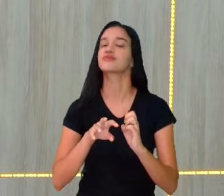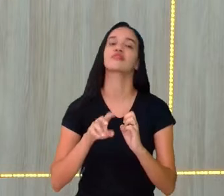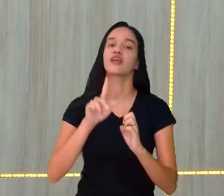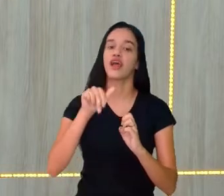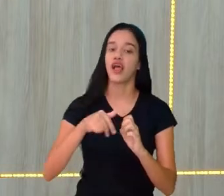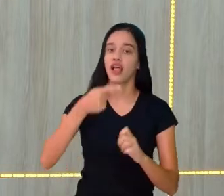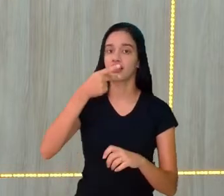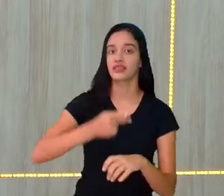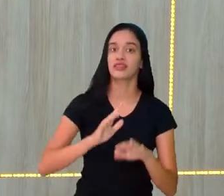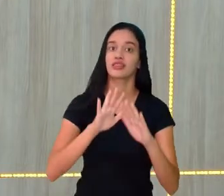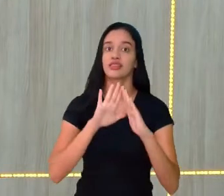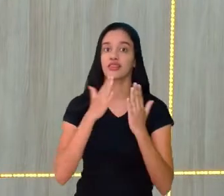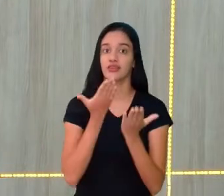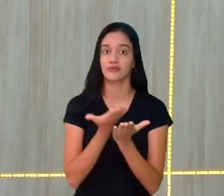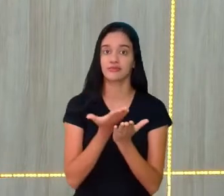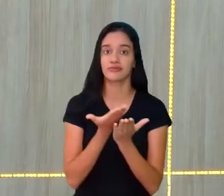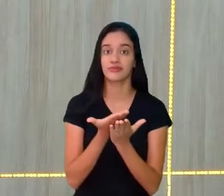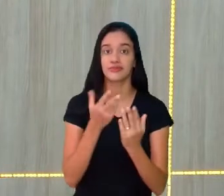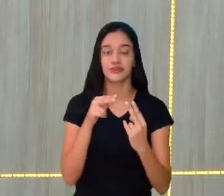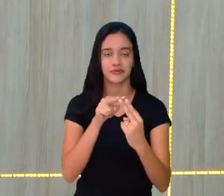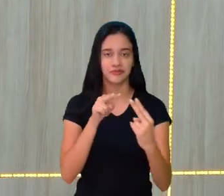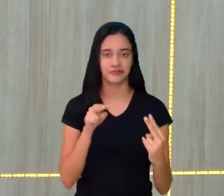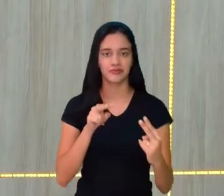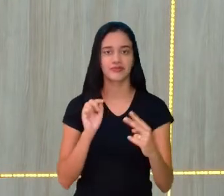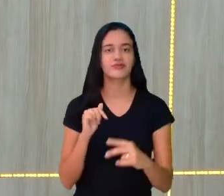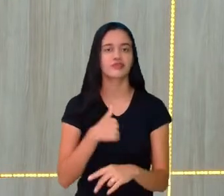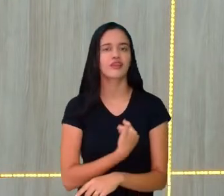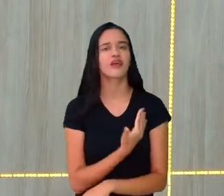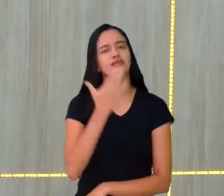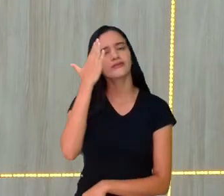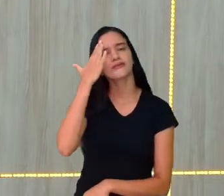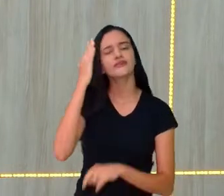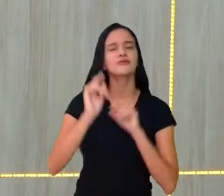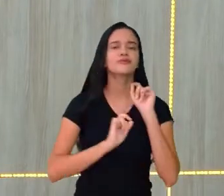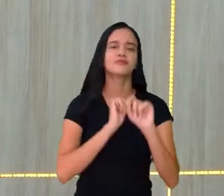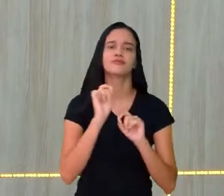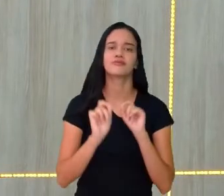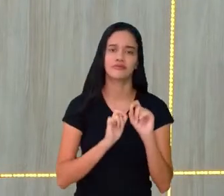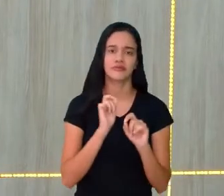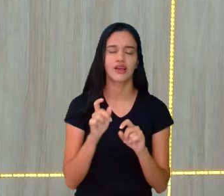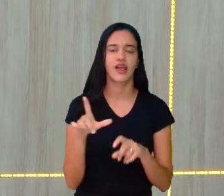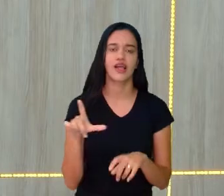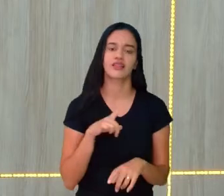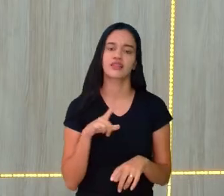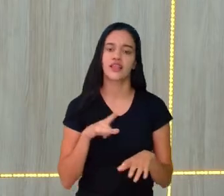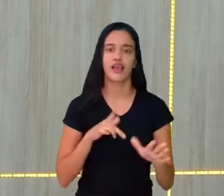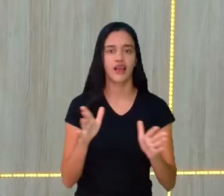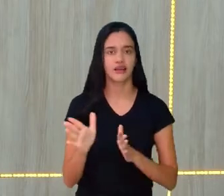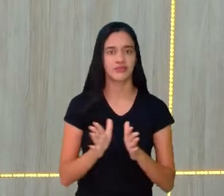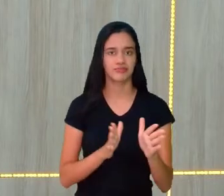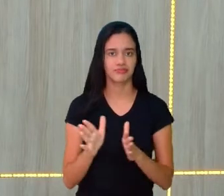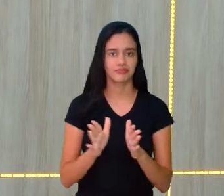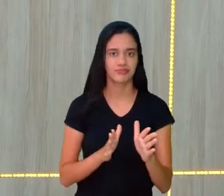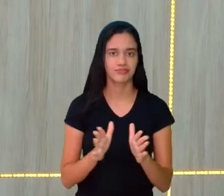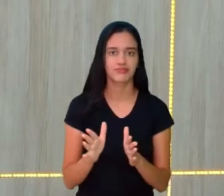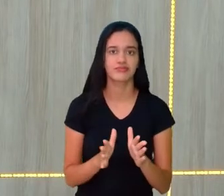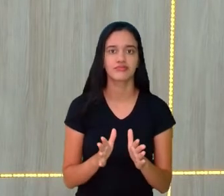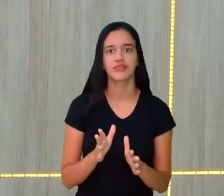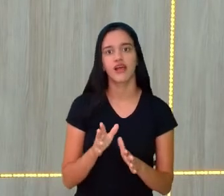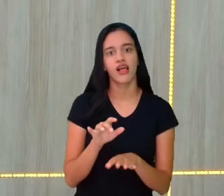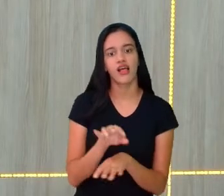aqui, né, na Escola Municipal para Aulas Digitais, a gente entende que a acessibilidade ela não